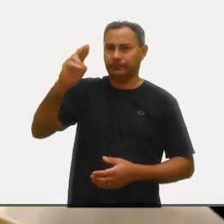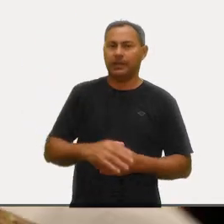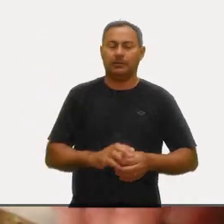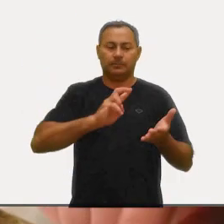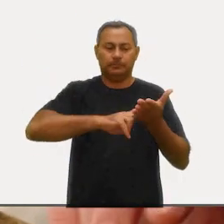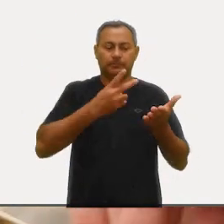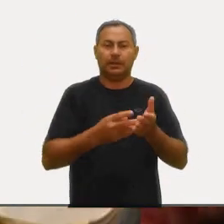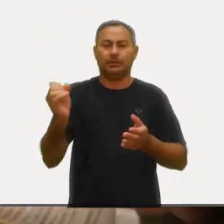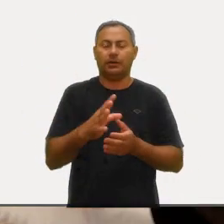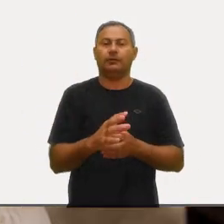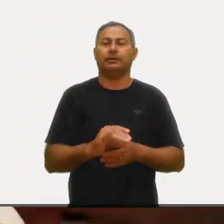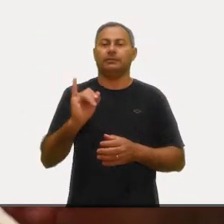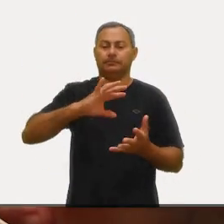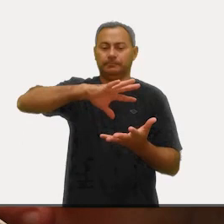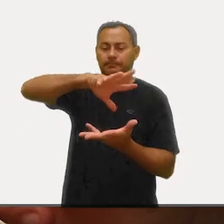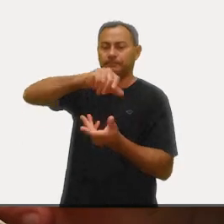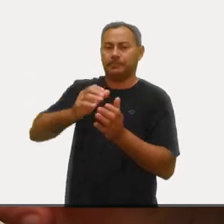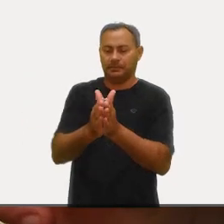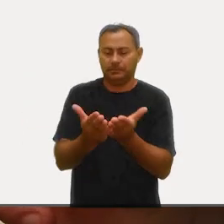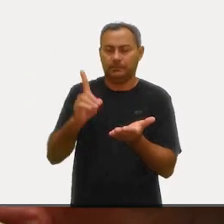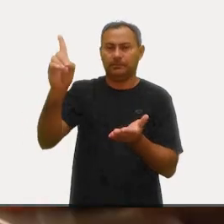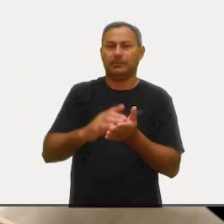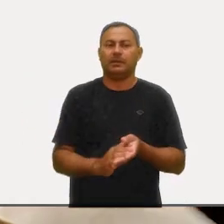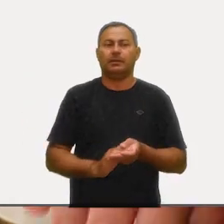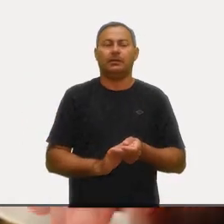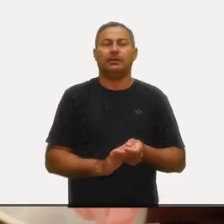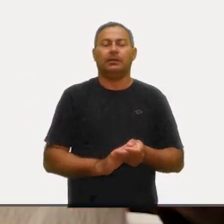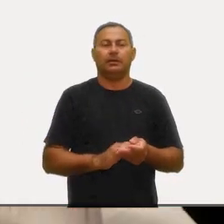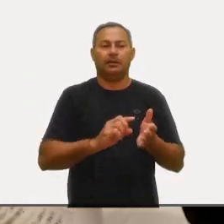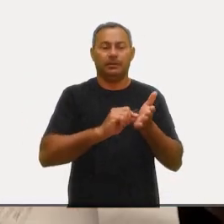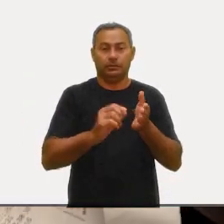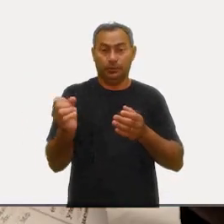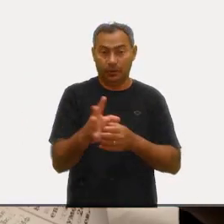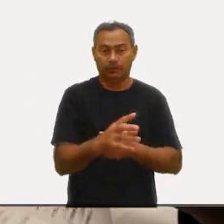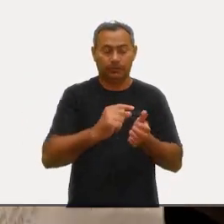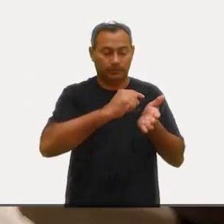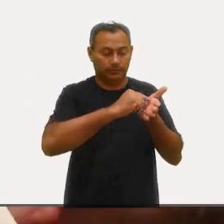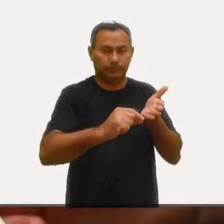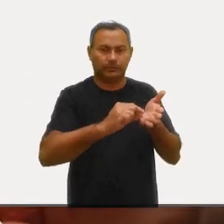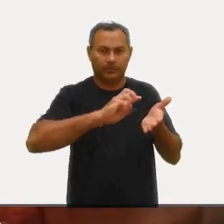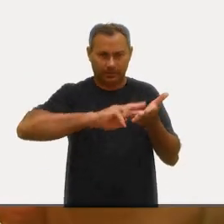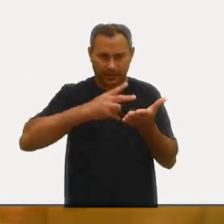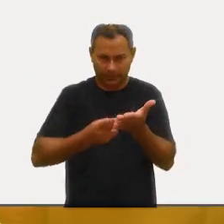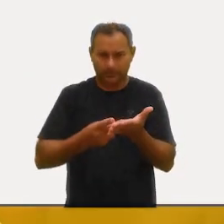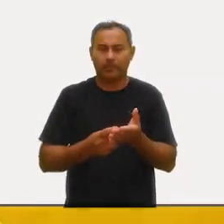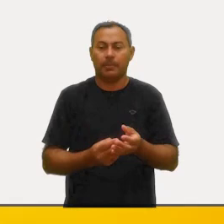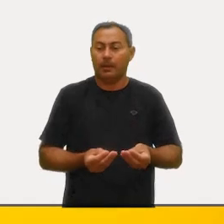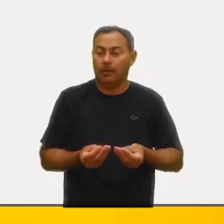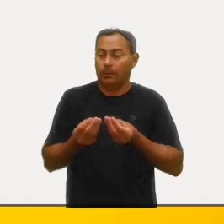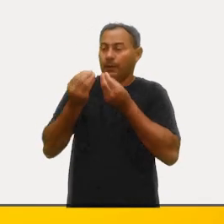Esta é a tradução da Nova Versão Internacional da Bíblia. Na versão revista e atualizada, o versículo foi traduzido